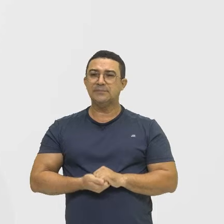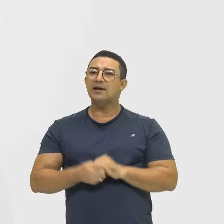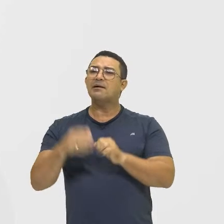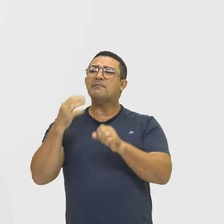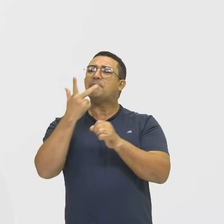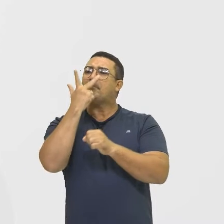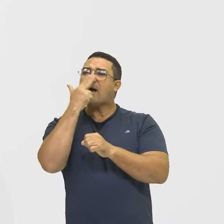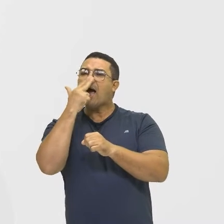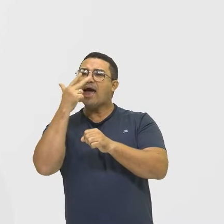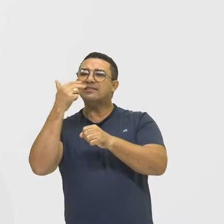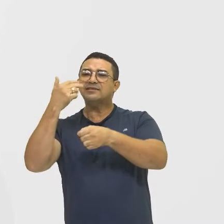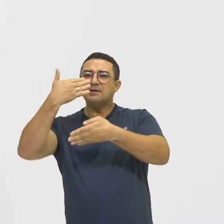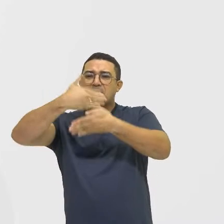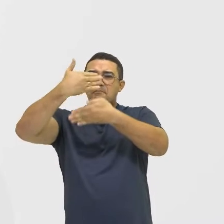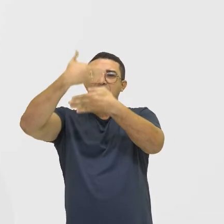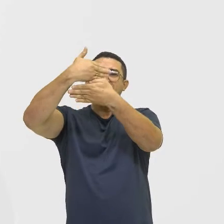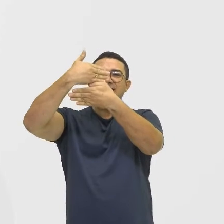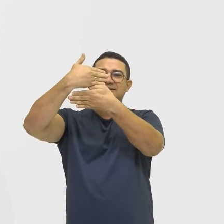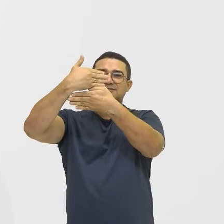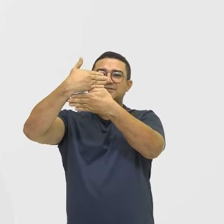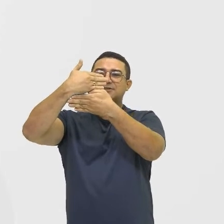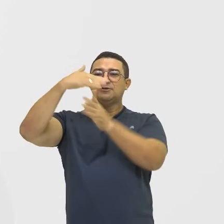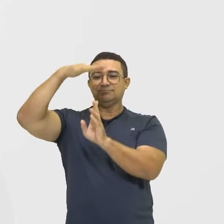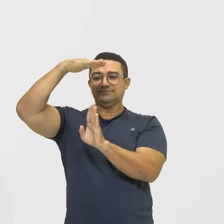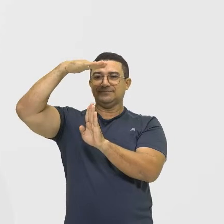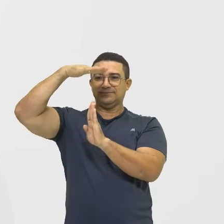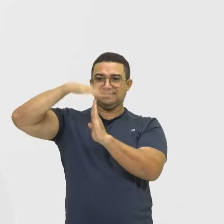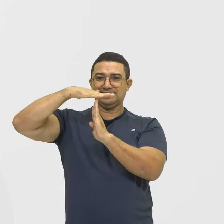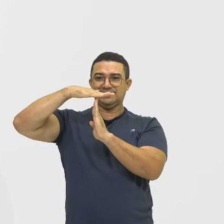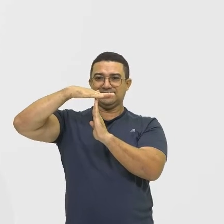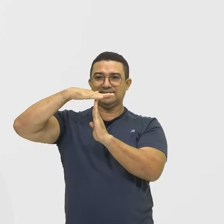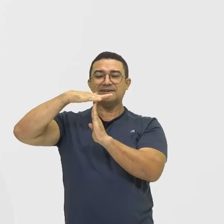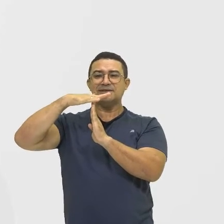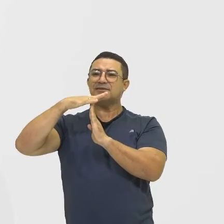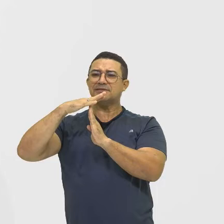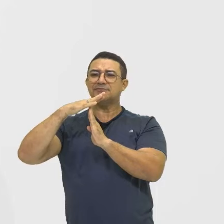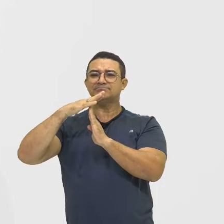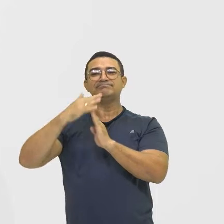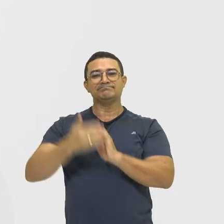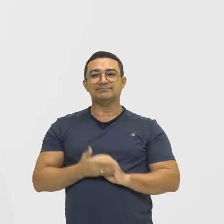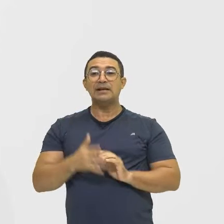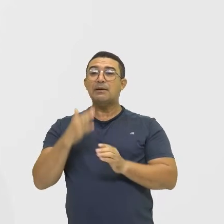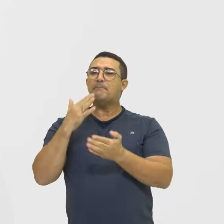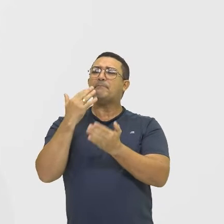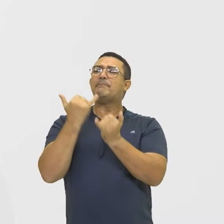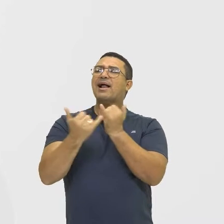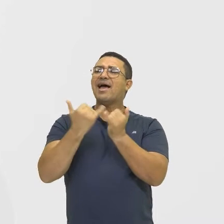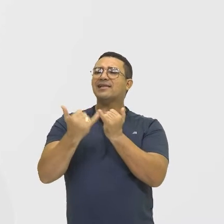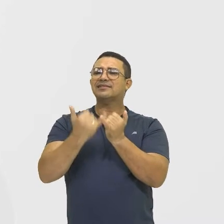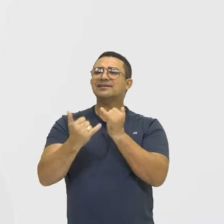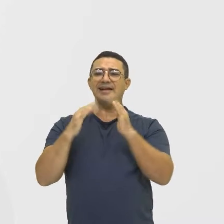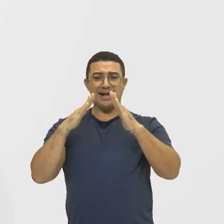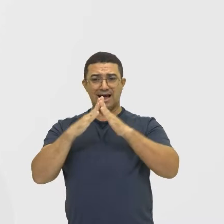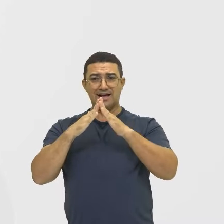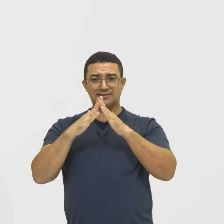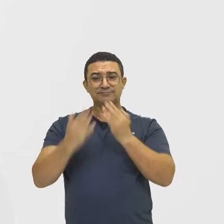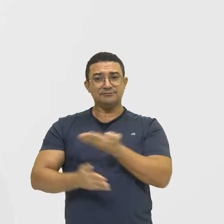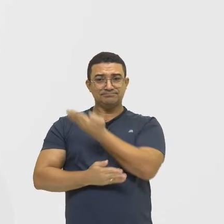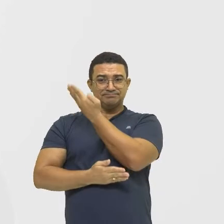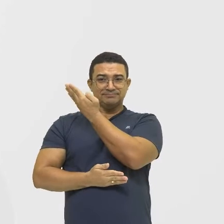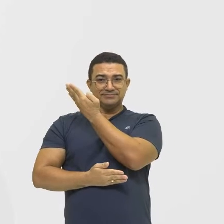era colocada horizontalmente sobre elas, parecendo um teto. Esse era denominado os